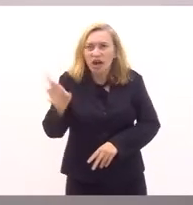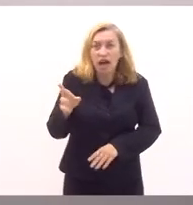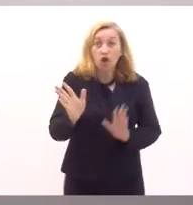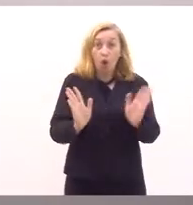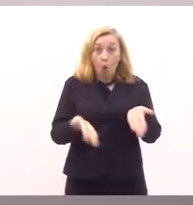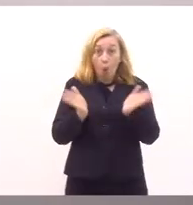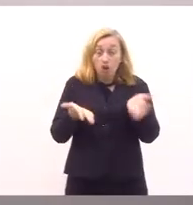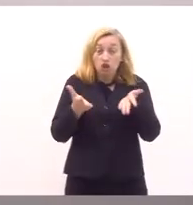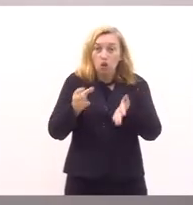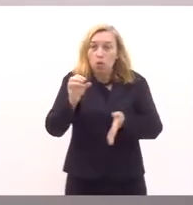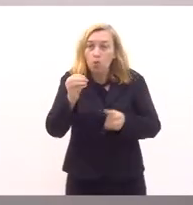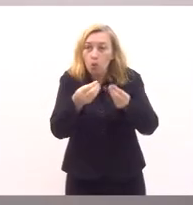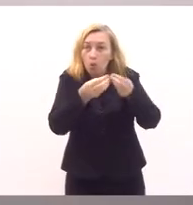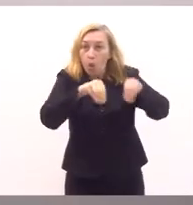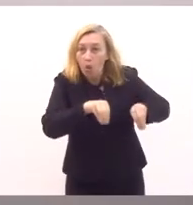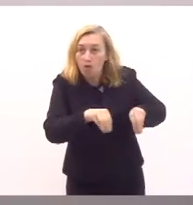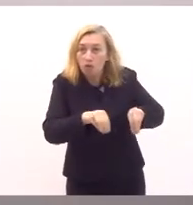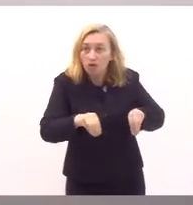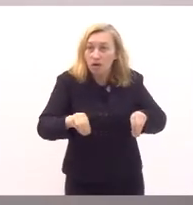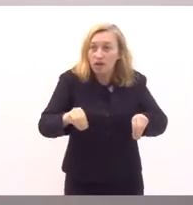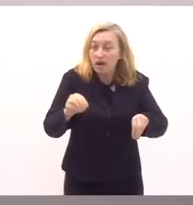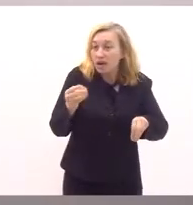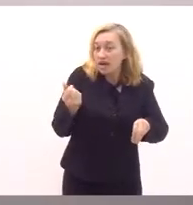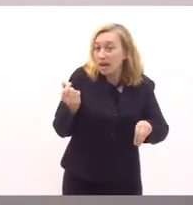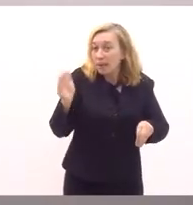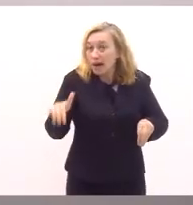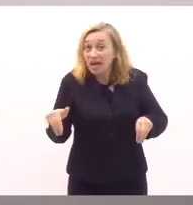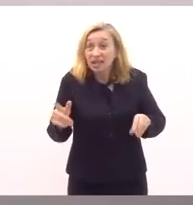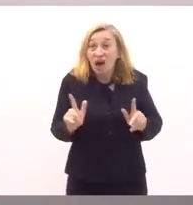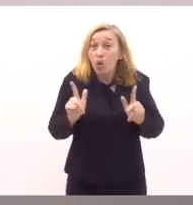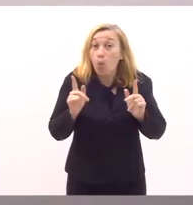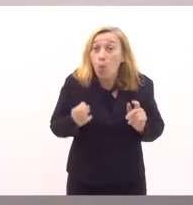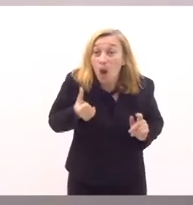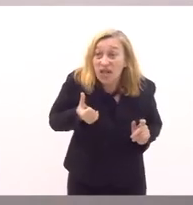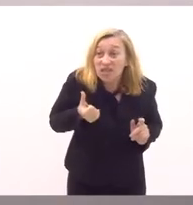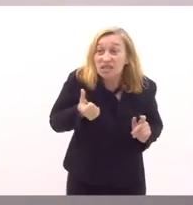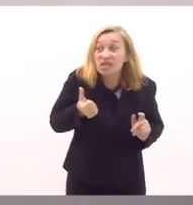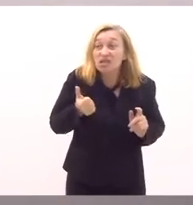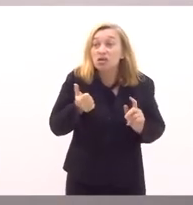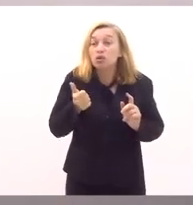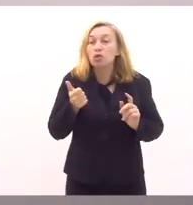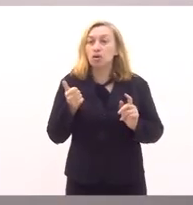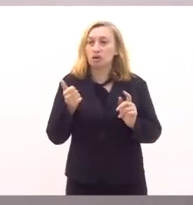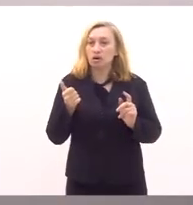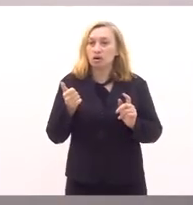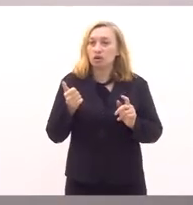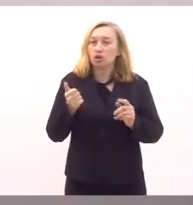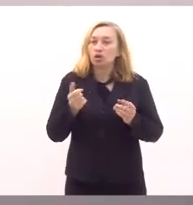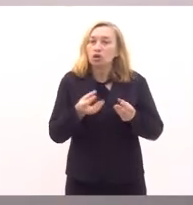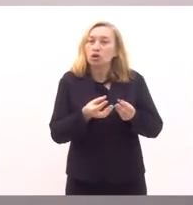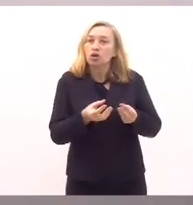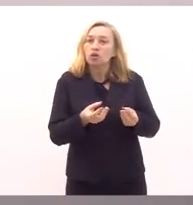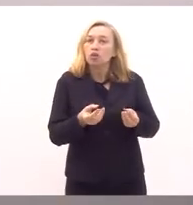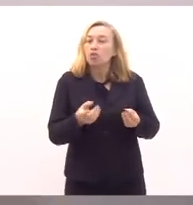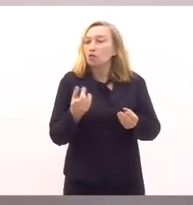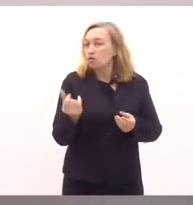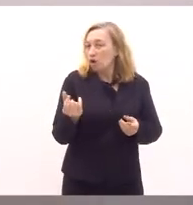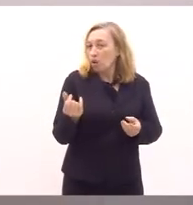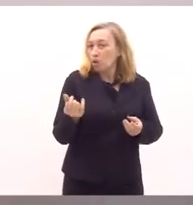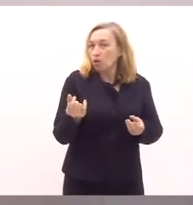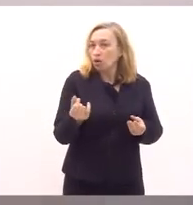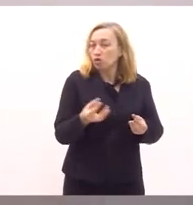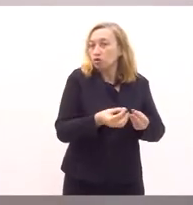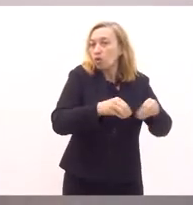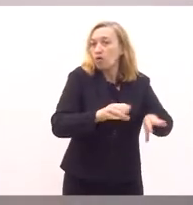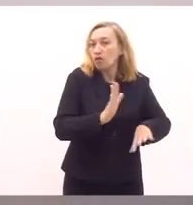Hoje, o ovo, que era barato, está quase no mesmo preço dos ovos mais caros. Quando você consegue